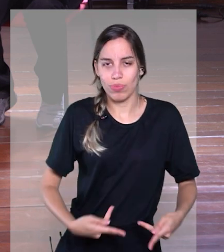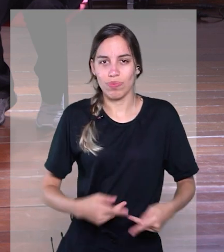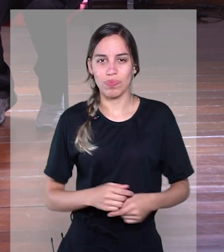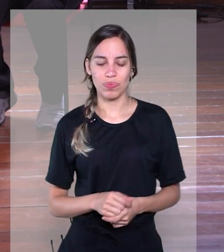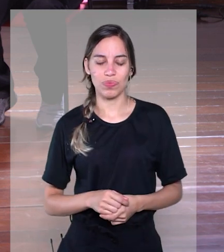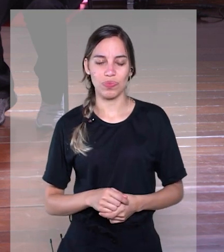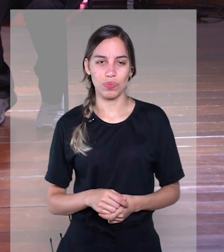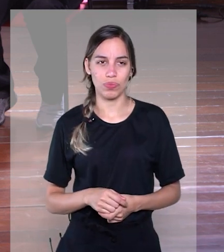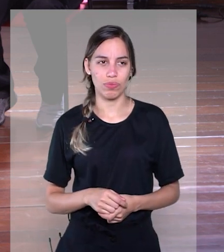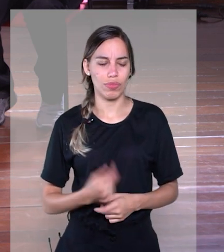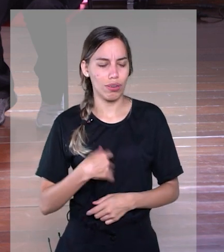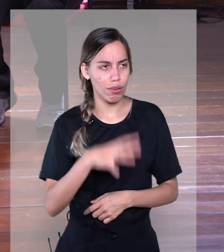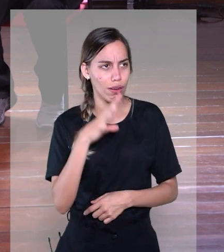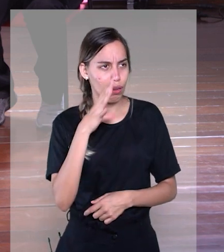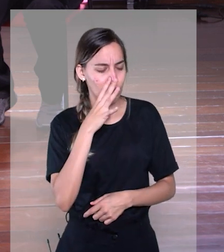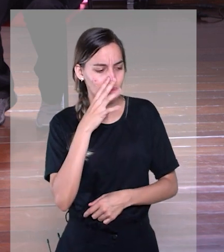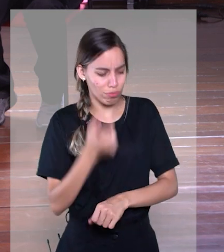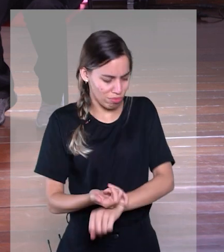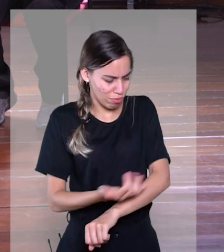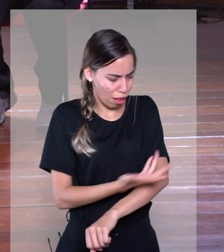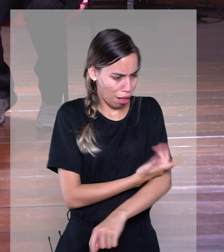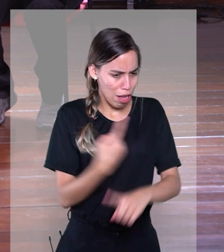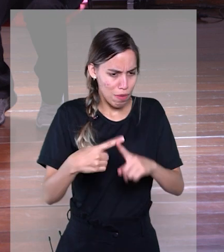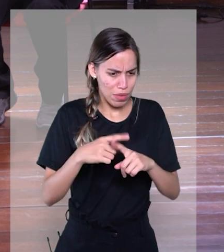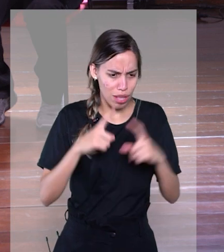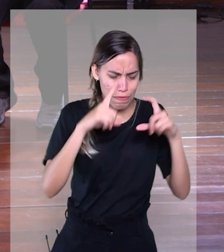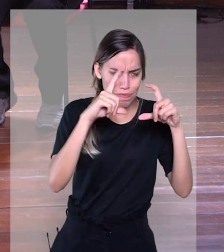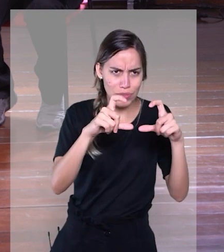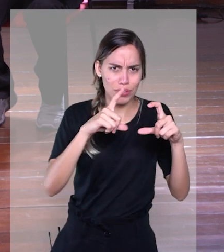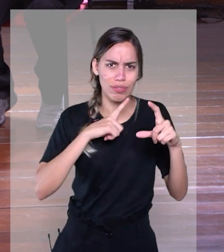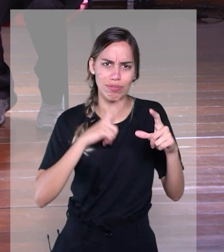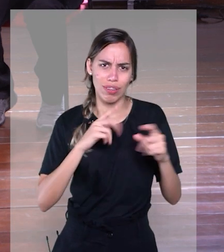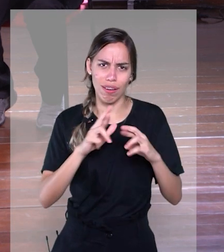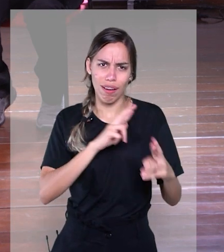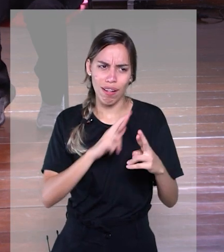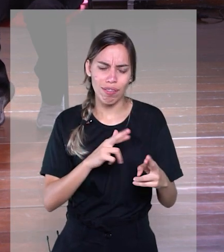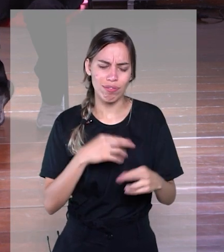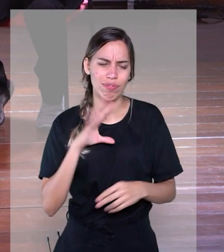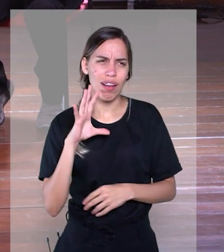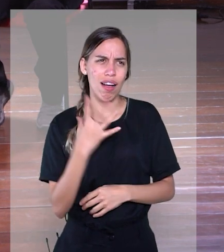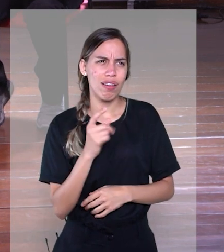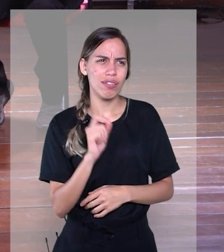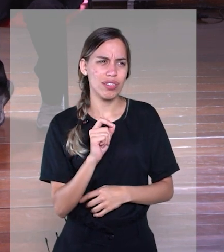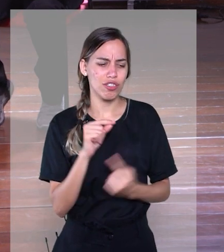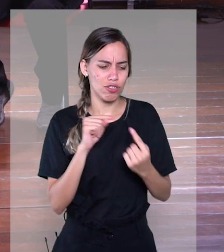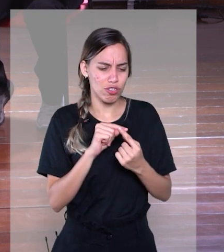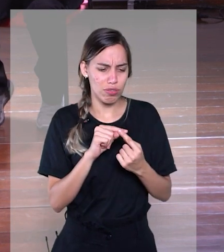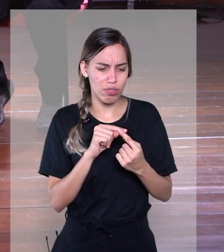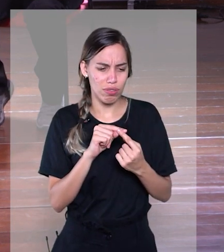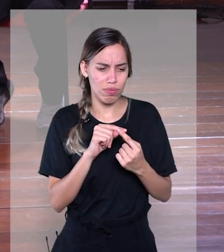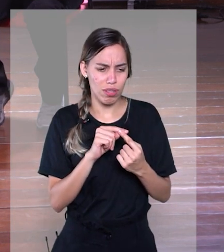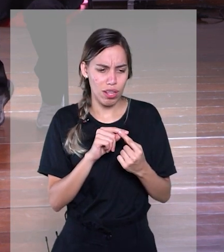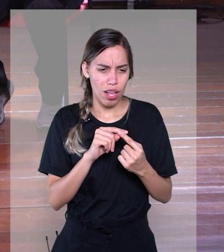incrível. A foto, né? Eu acho que ele, de alguma forma, talvez dialogasse